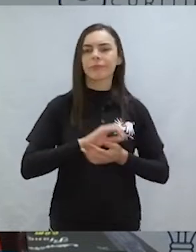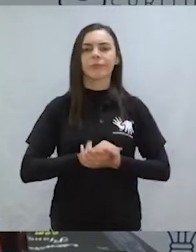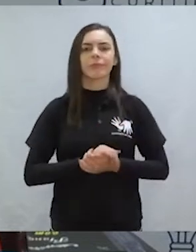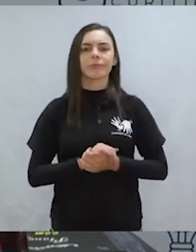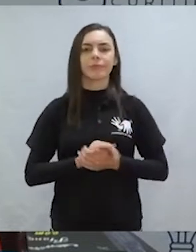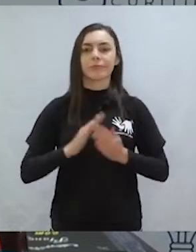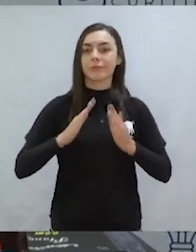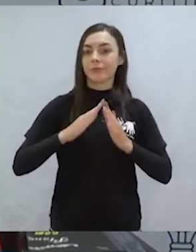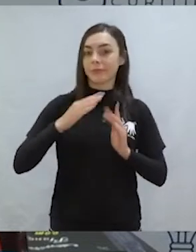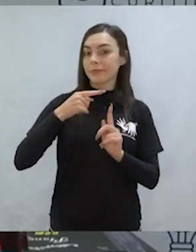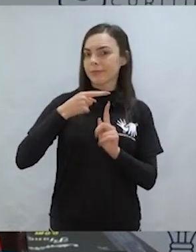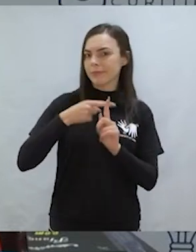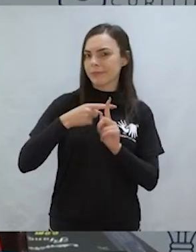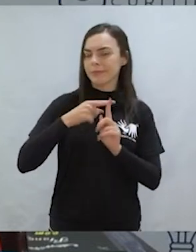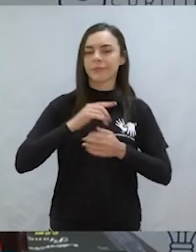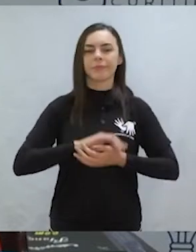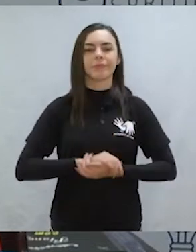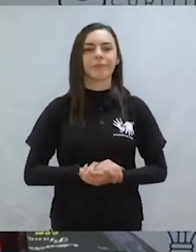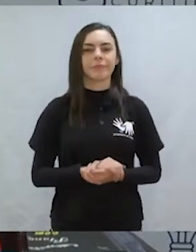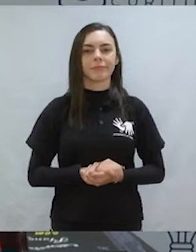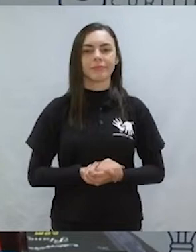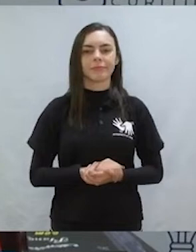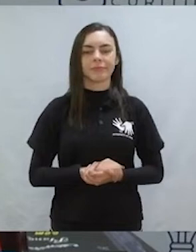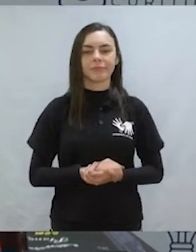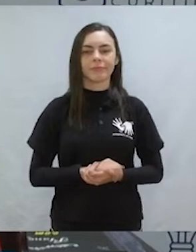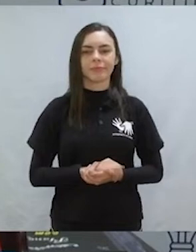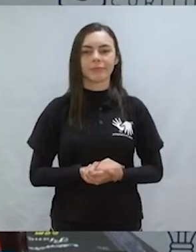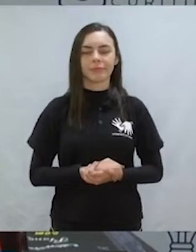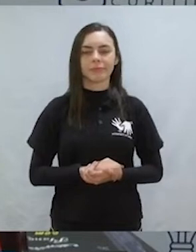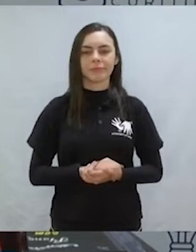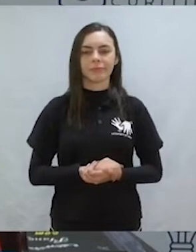índio, de igreja.